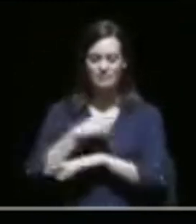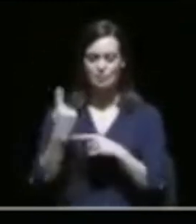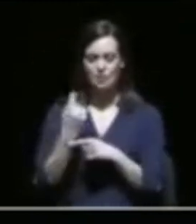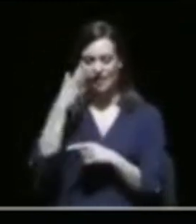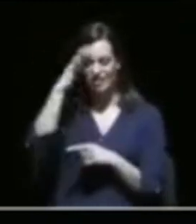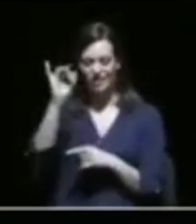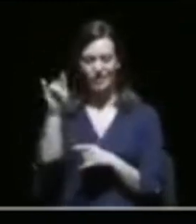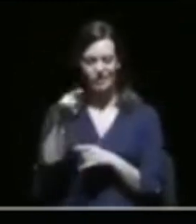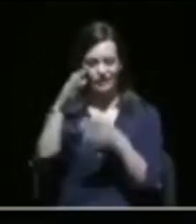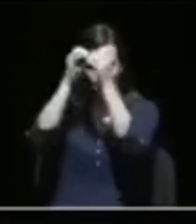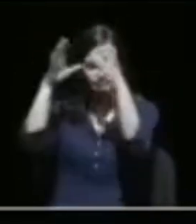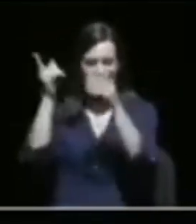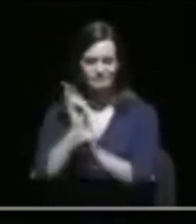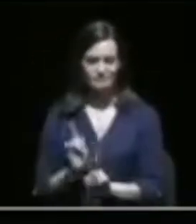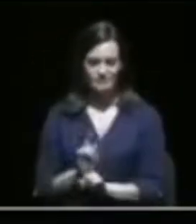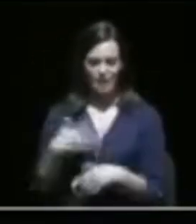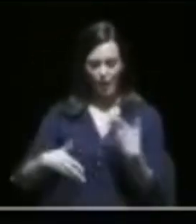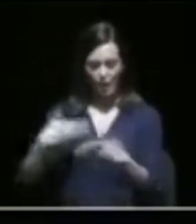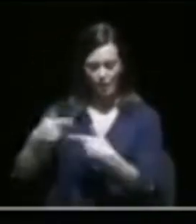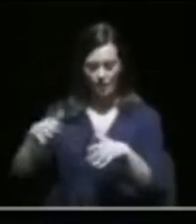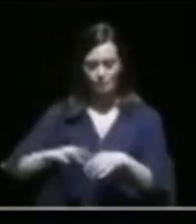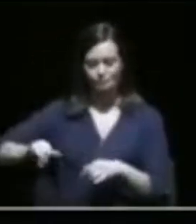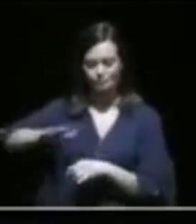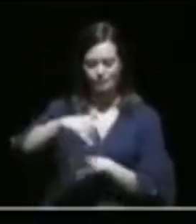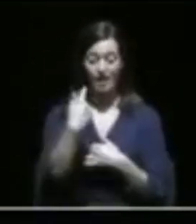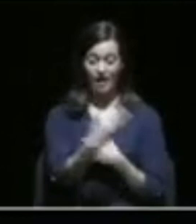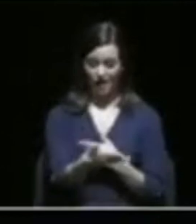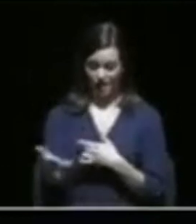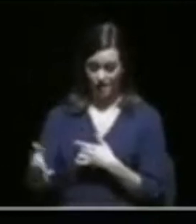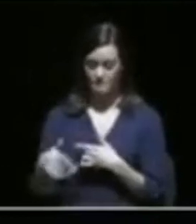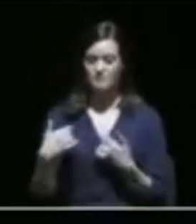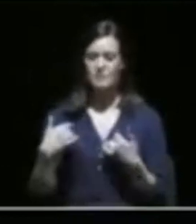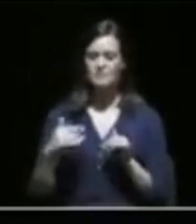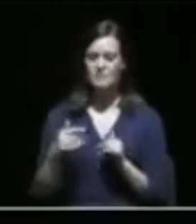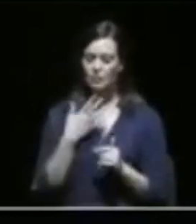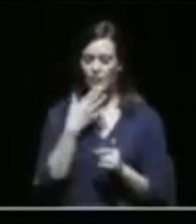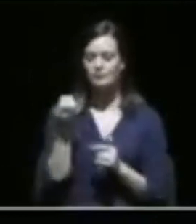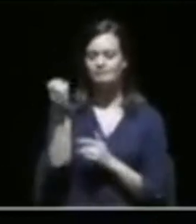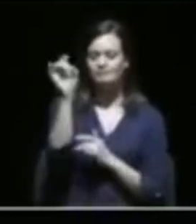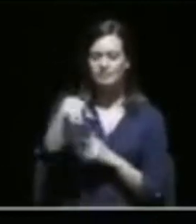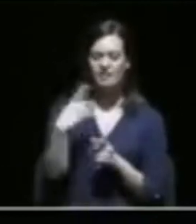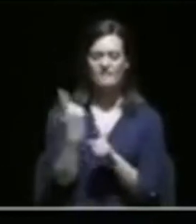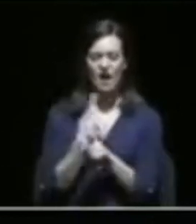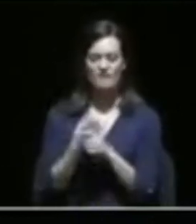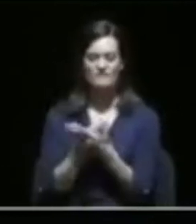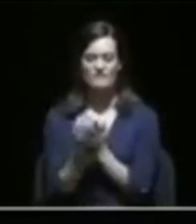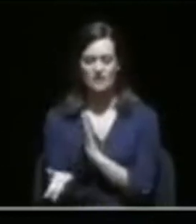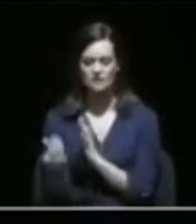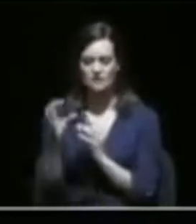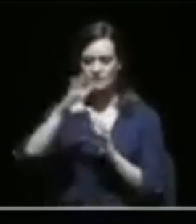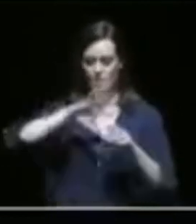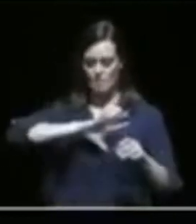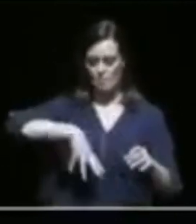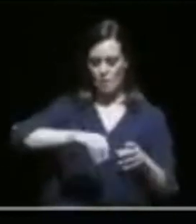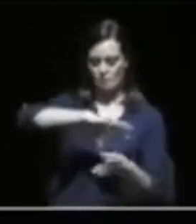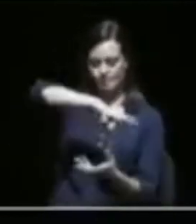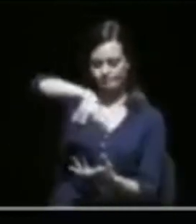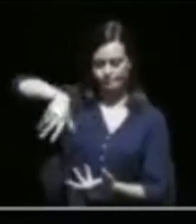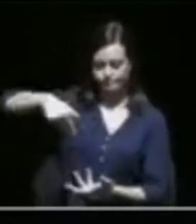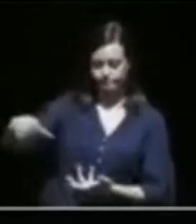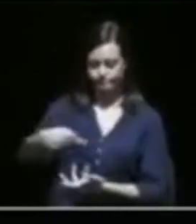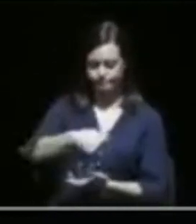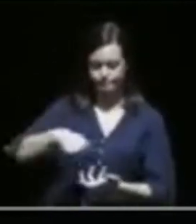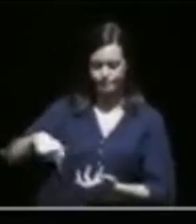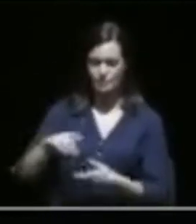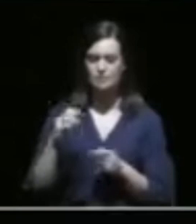ideologia infligiu e em alguns lugares ainda inflige. Poderiam falar em vários episódios e atrocidades em várias partes do globo, mas vou falar de um